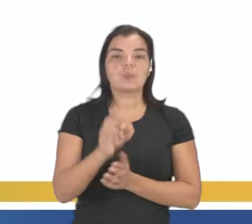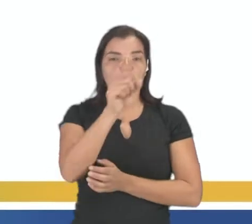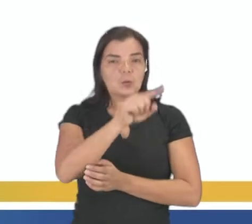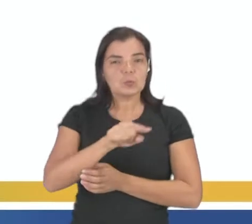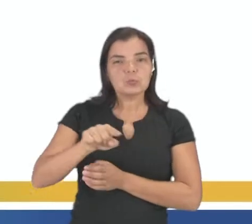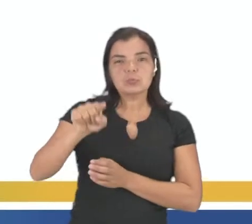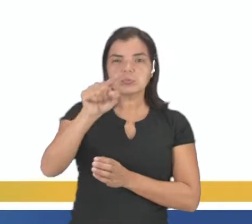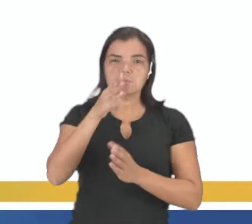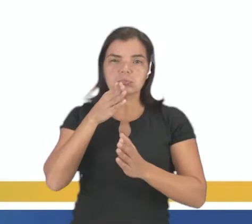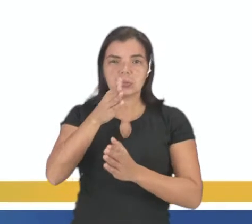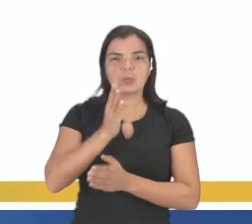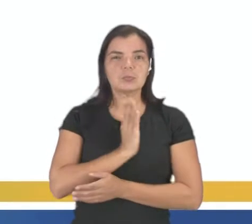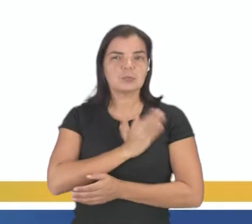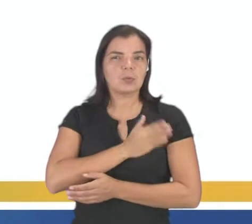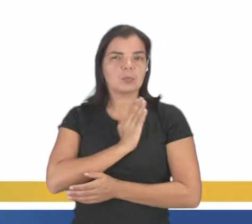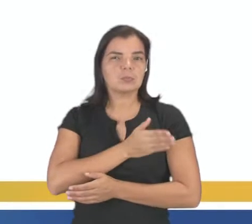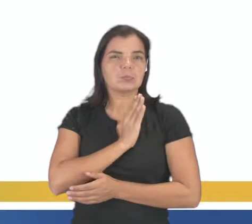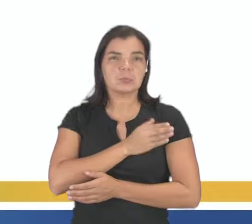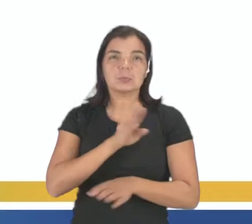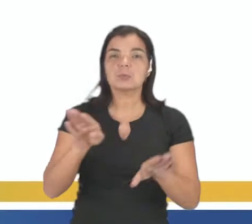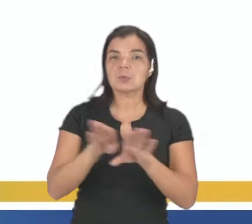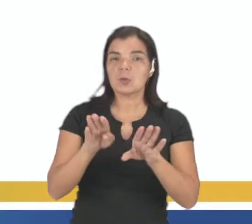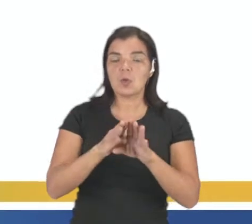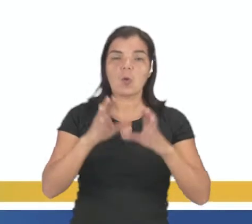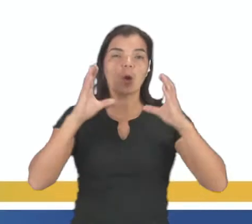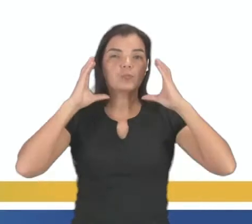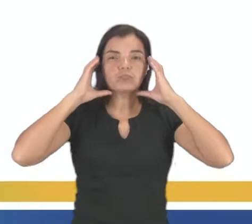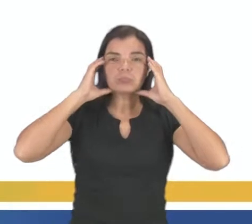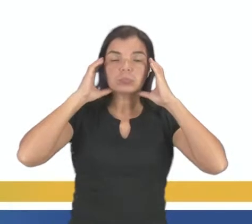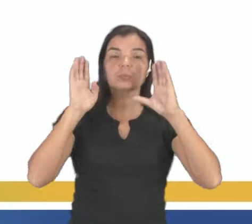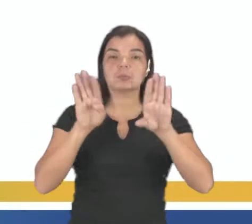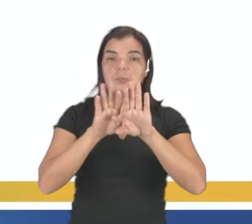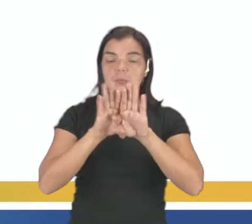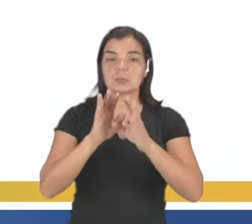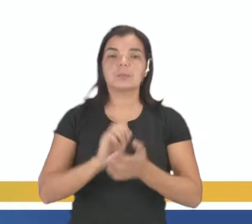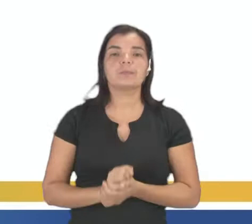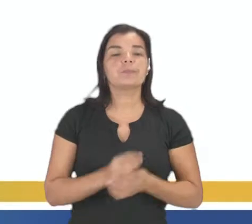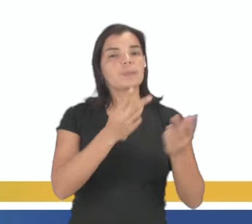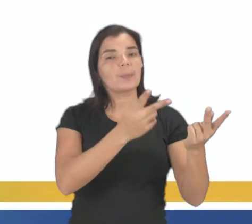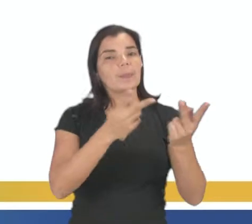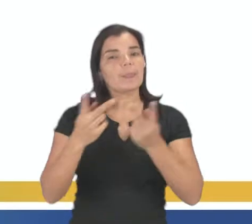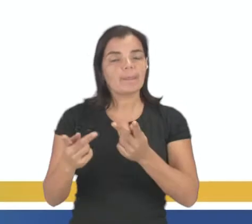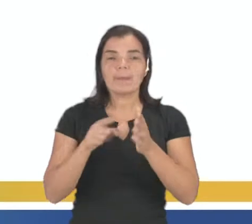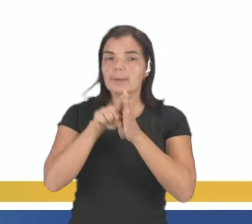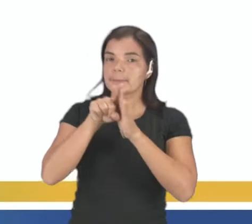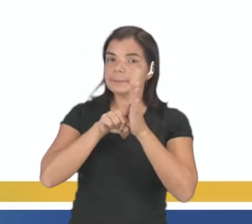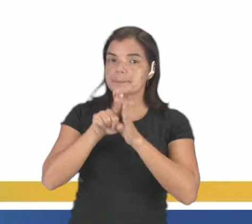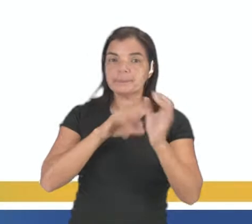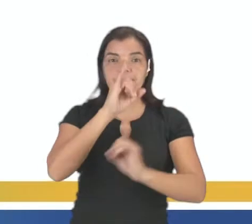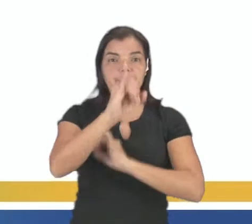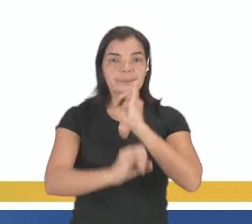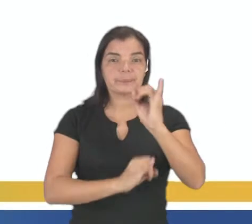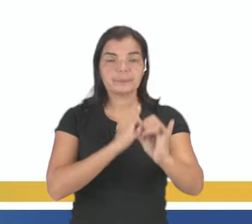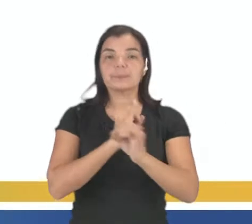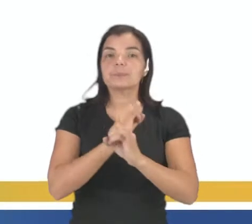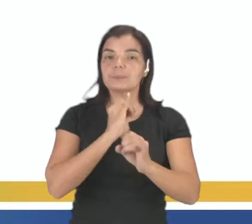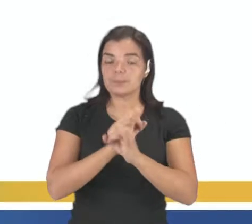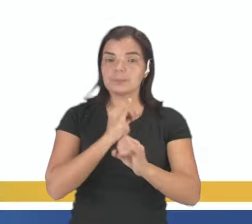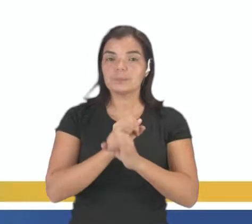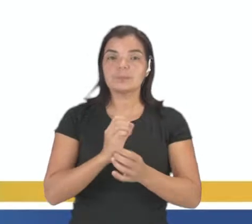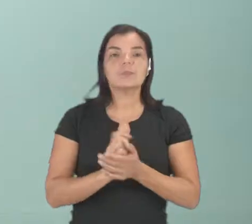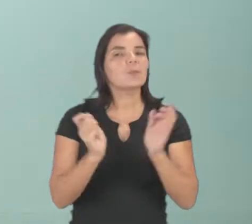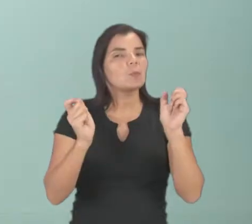aqui, que seria a região do coração, aqui um centro, uma cabeça. Então, a forma humana. Eu convido você a pesquisar na internet